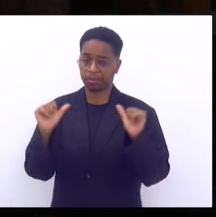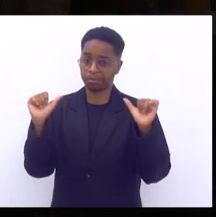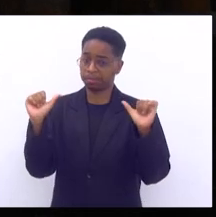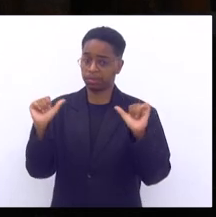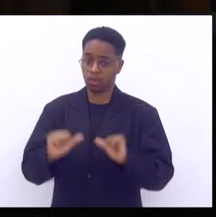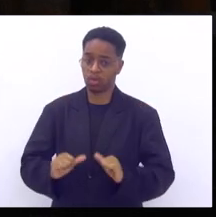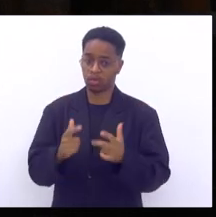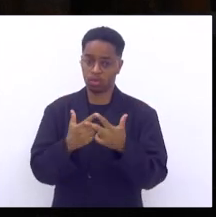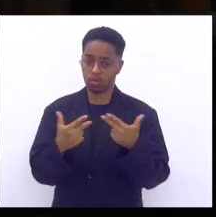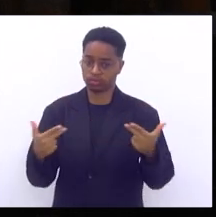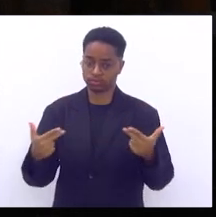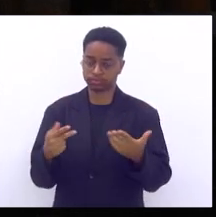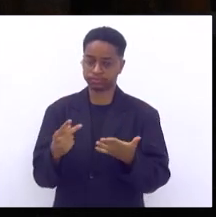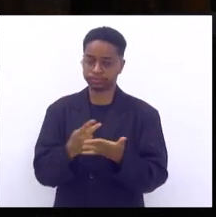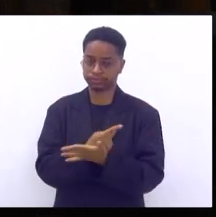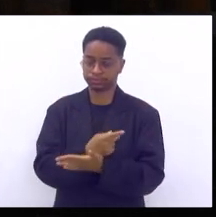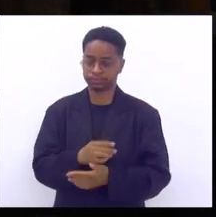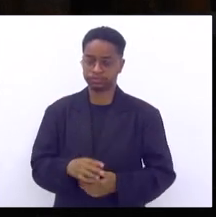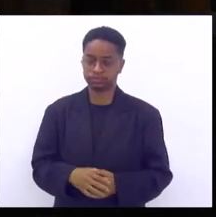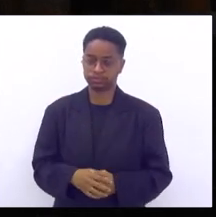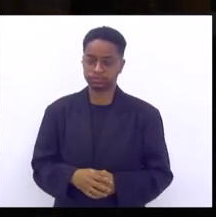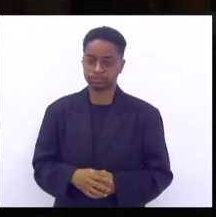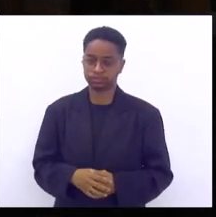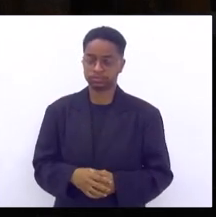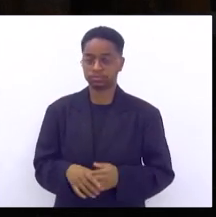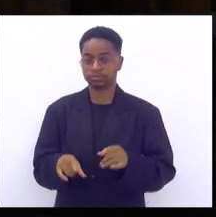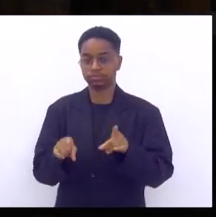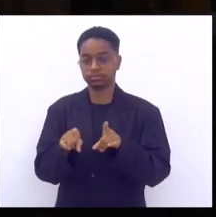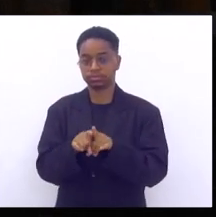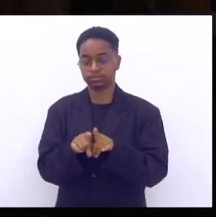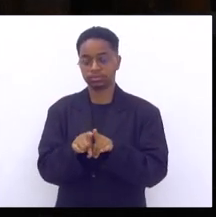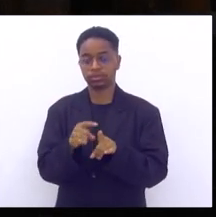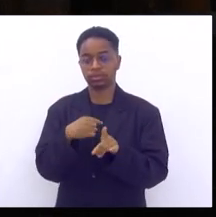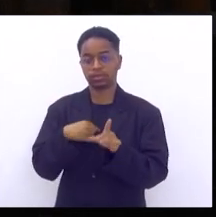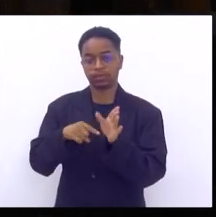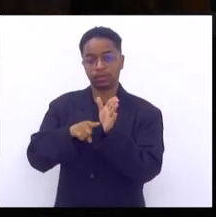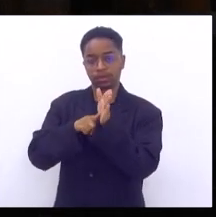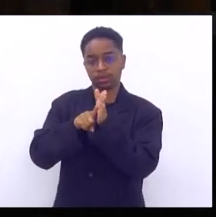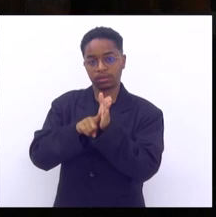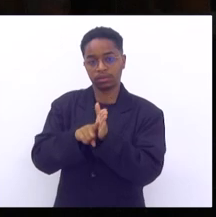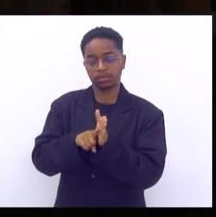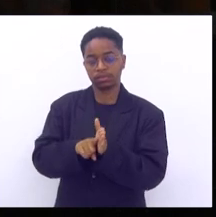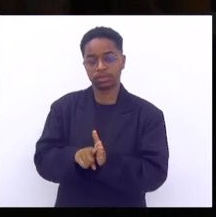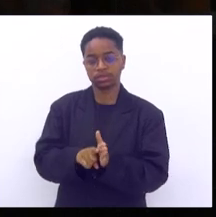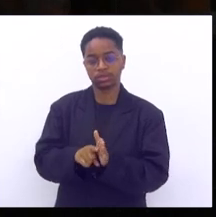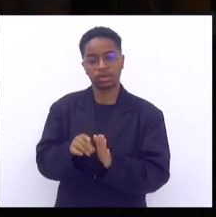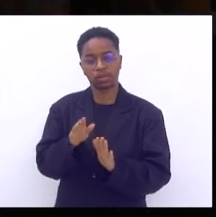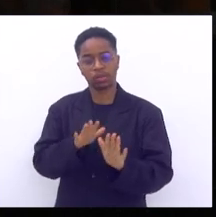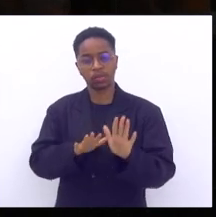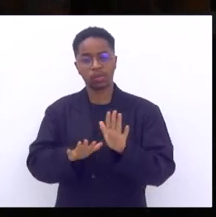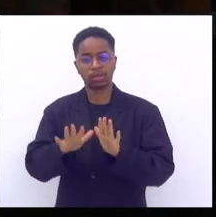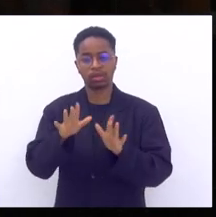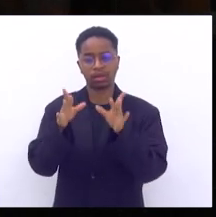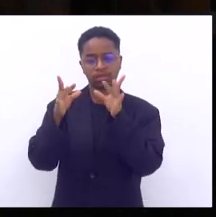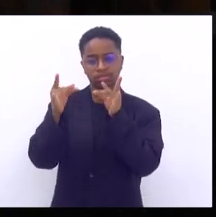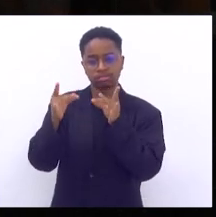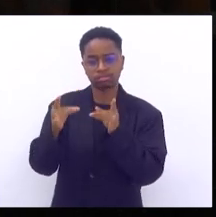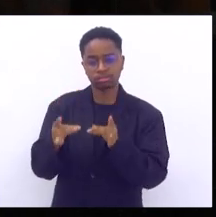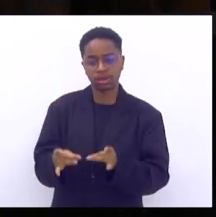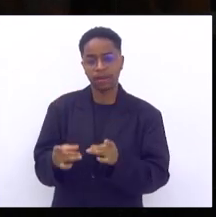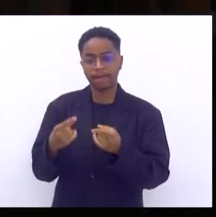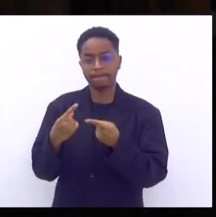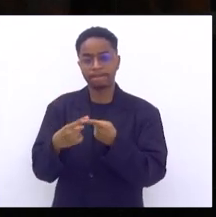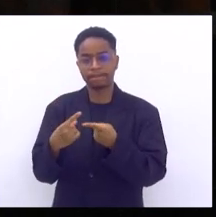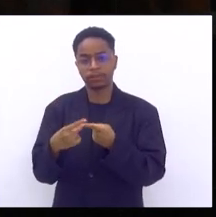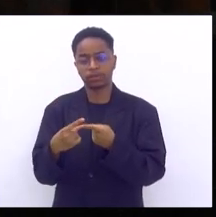catástrofes. E fui examinar, estou examinando vagarosamente, porque são